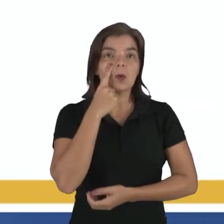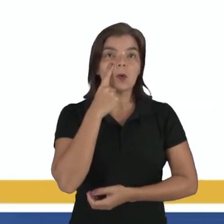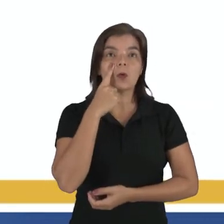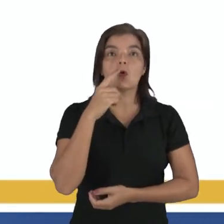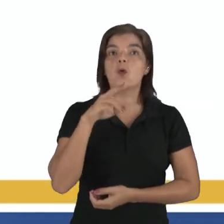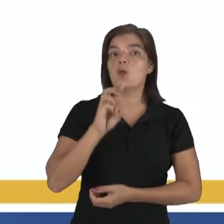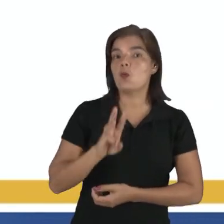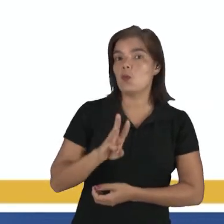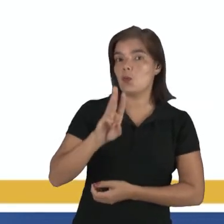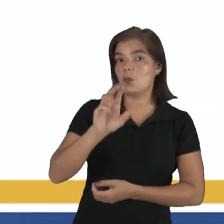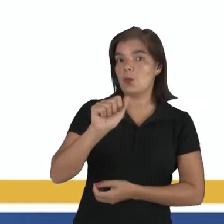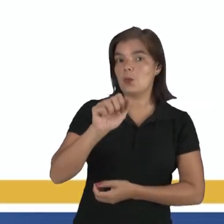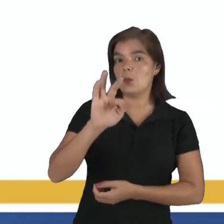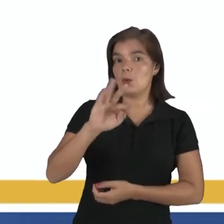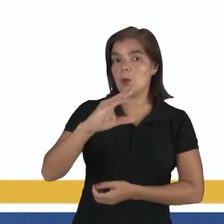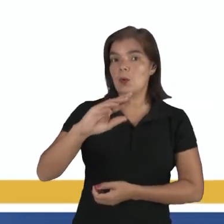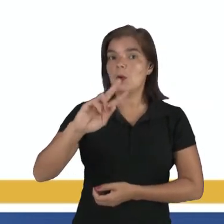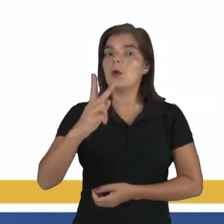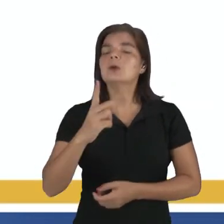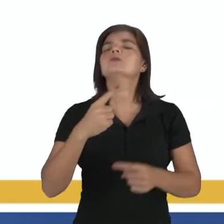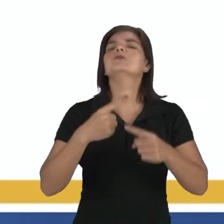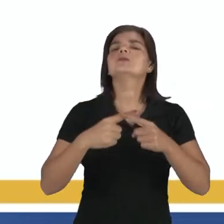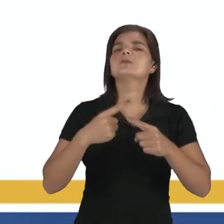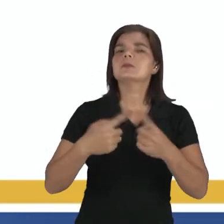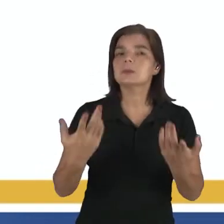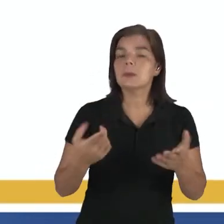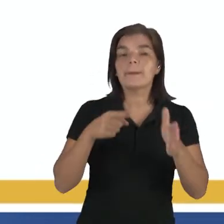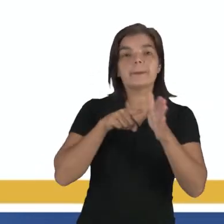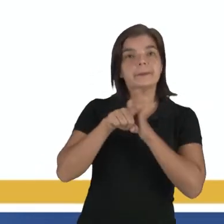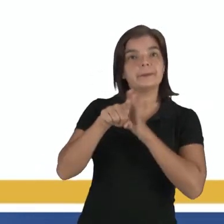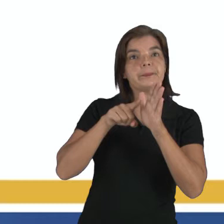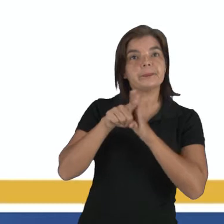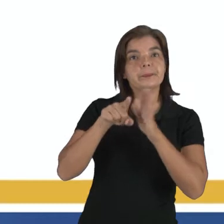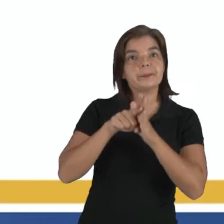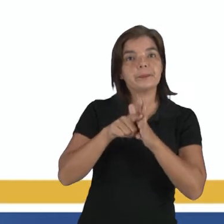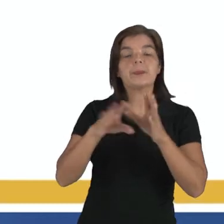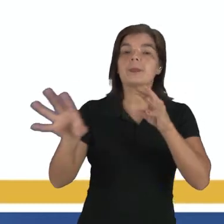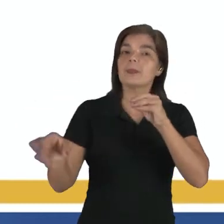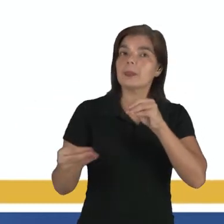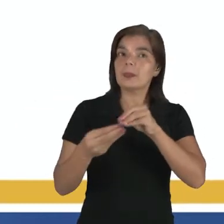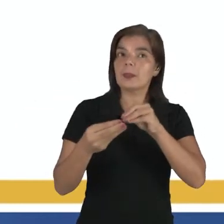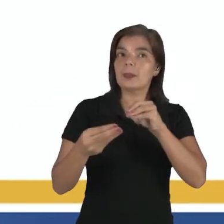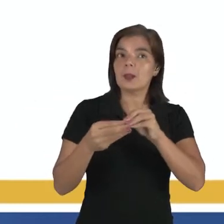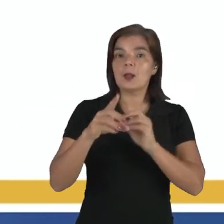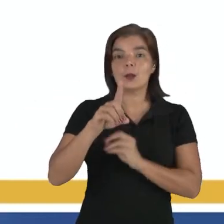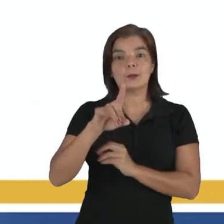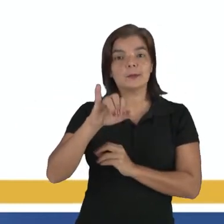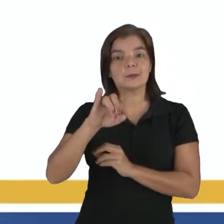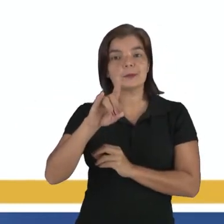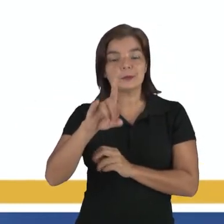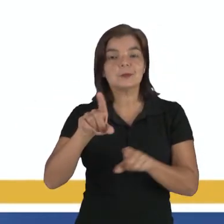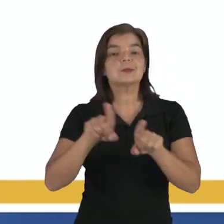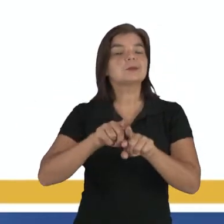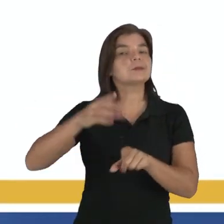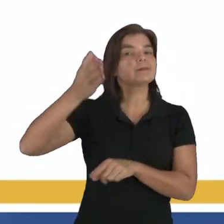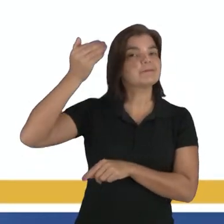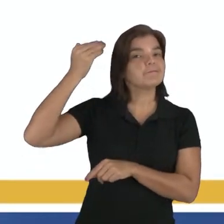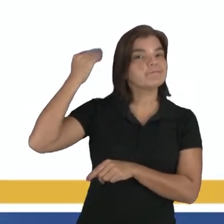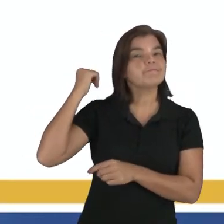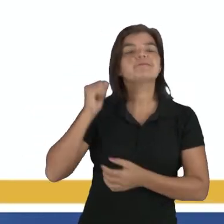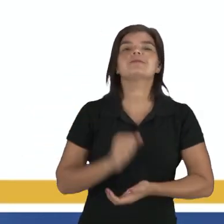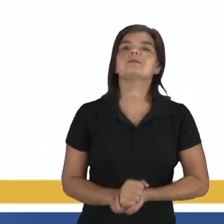usei o watch, o verbo na forma base. Por quê? Porque na pergunta eu tenho o auxiliar, did, lá na frente, dizendo que esse verbo está no